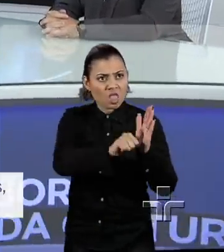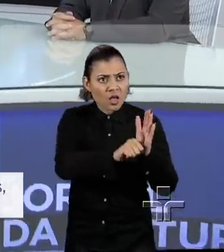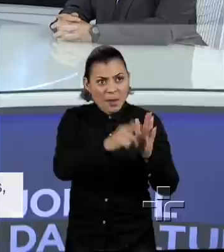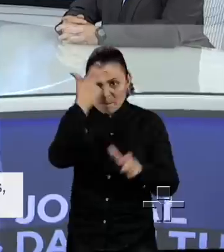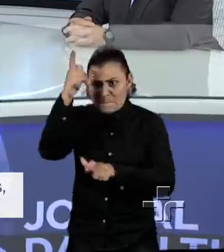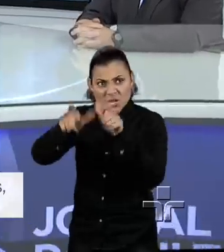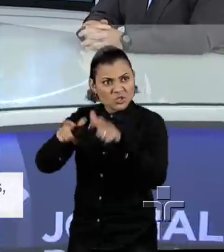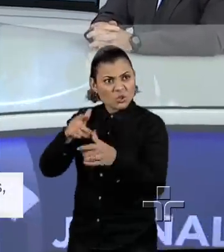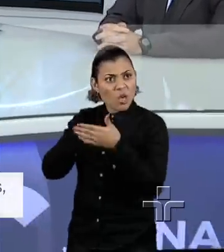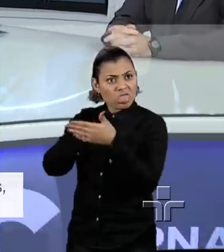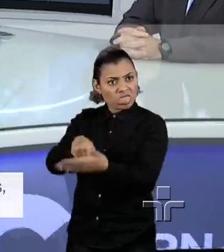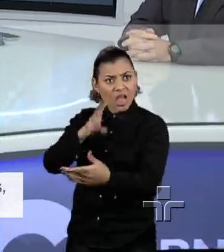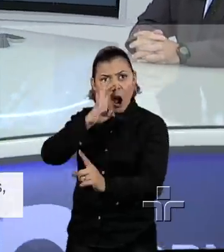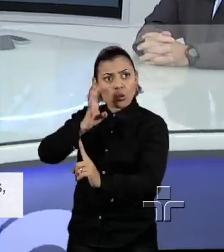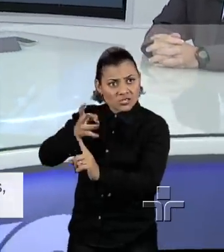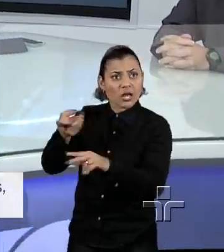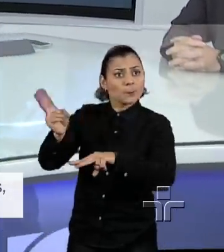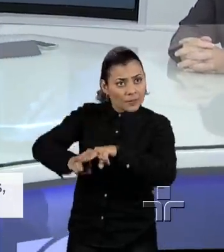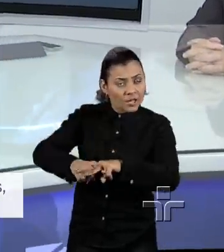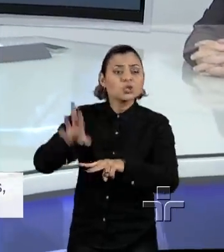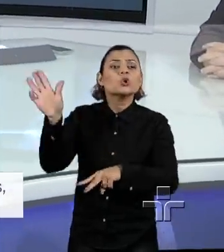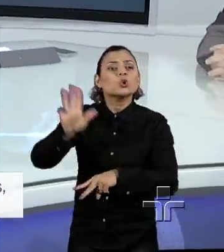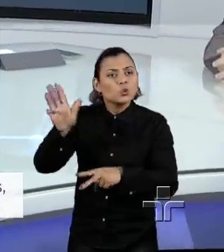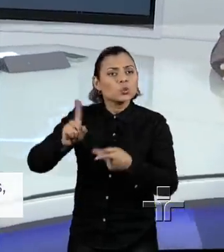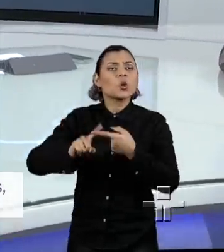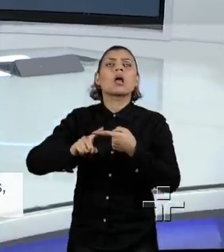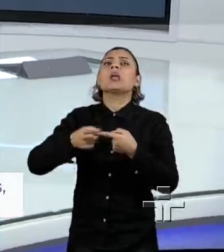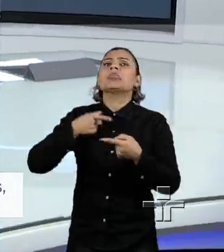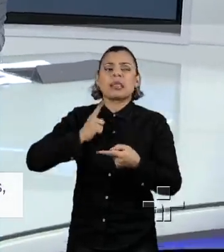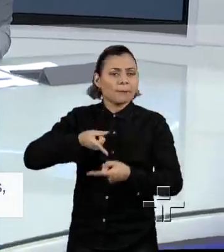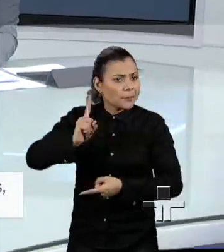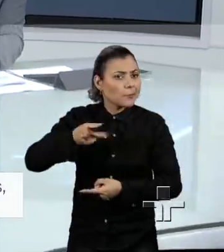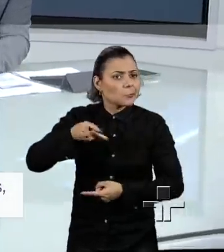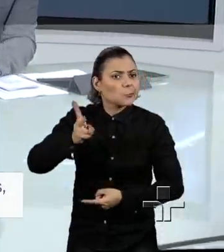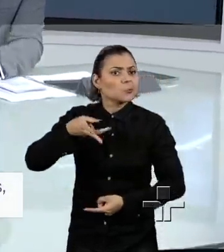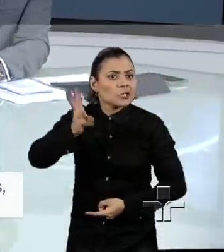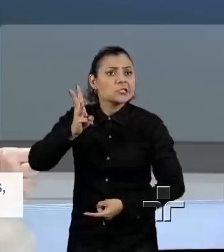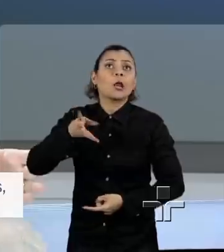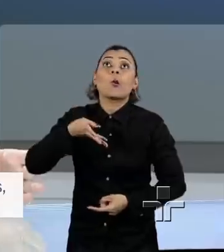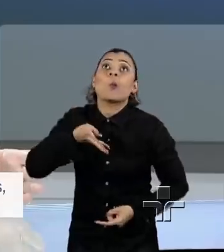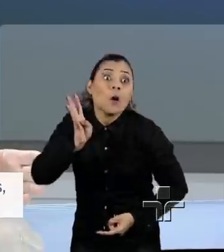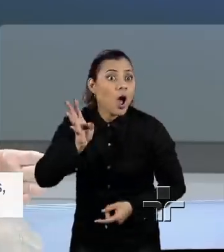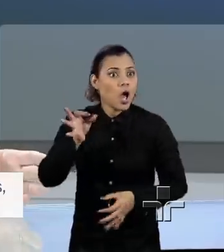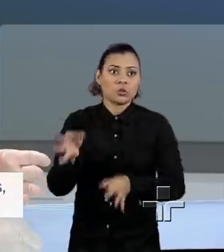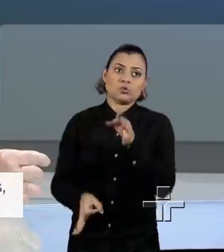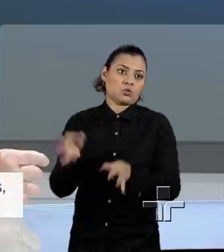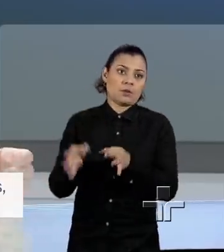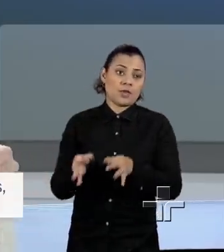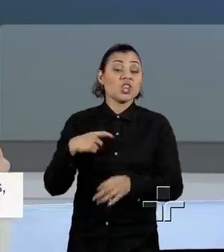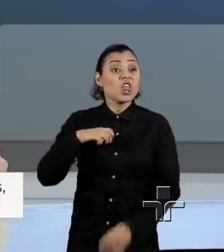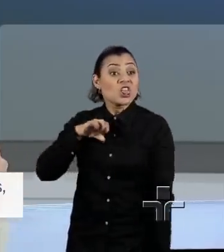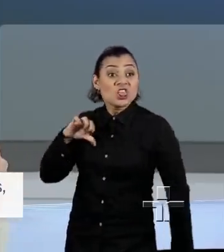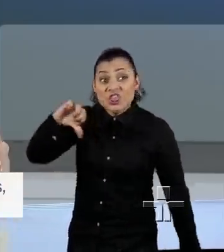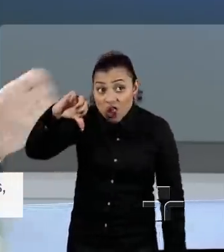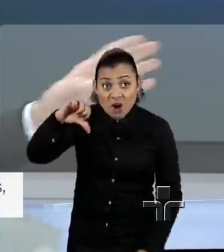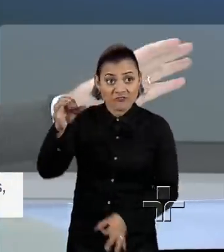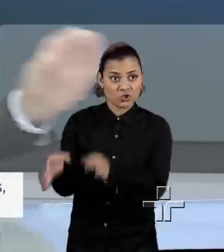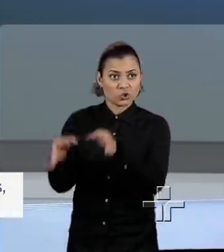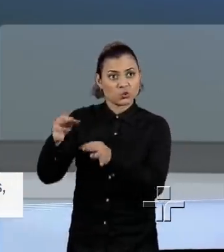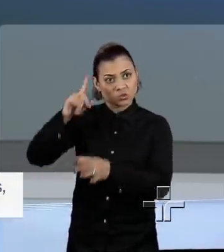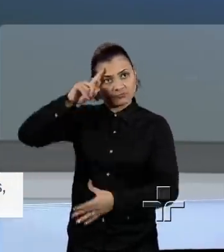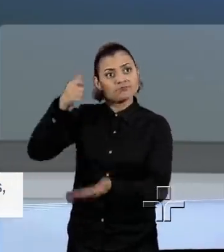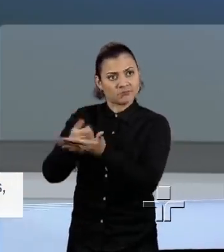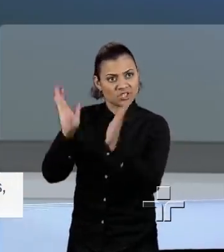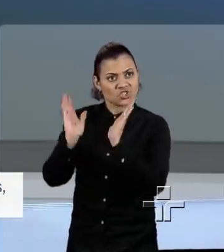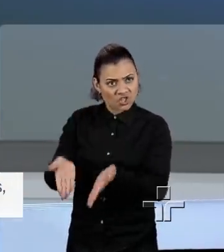só o ex-presidente Lula, já incriminado em primeira, segunda instância, terceira instância, quarta instância, 9 juízes julgados. Não foi